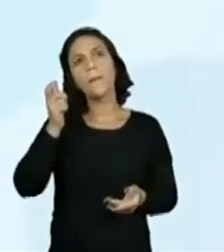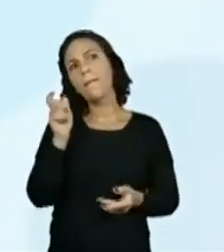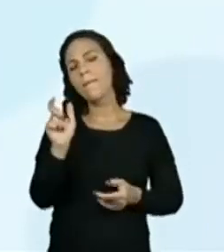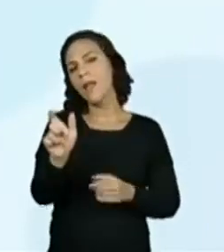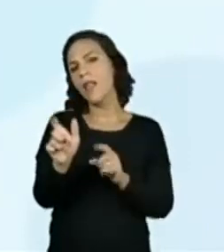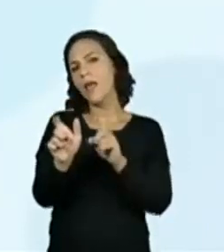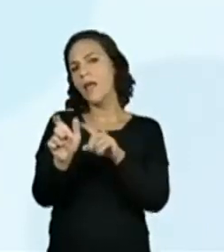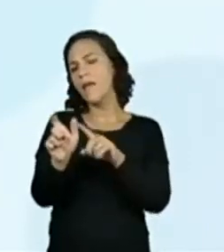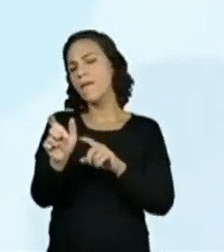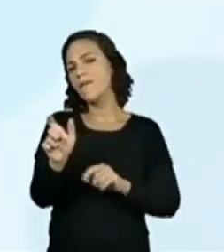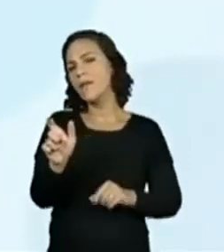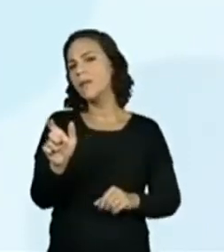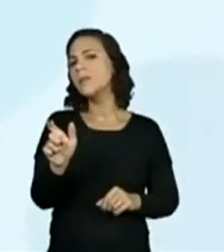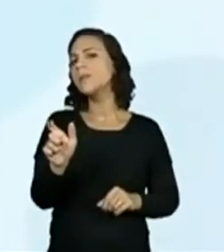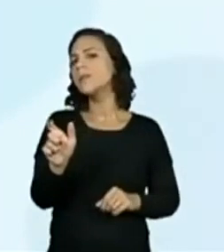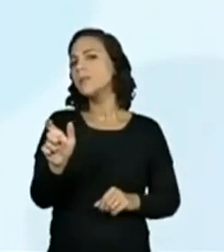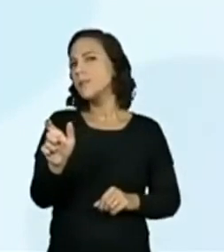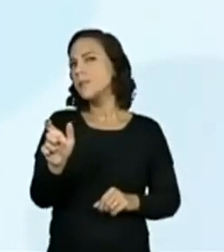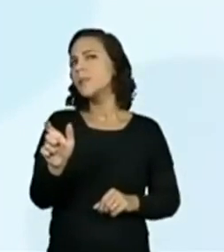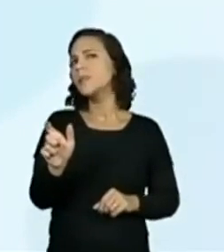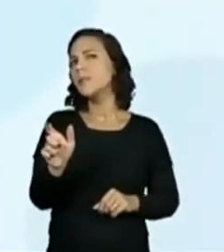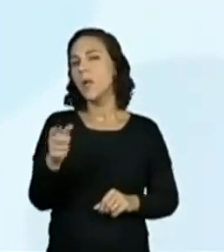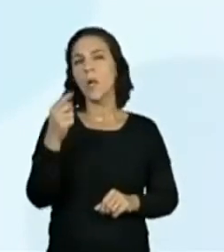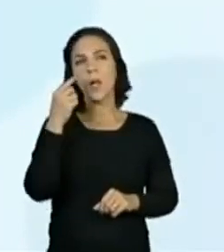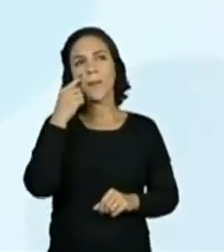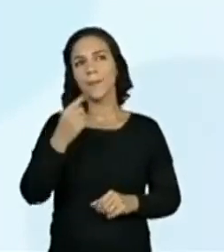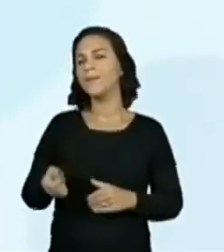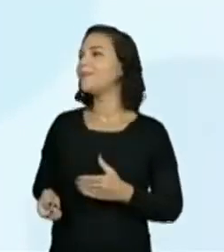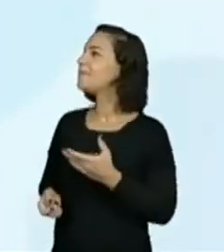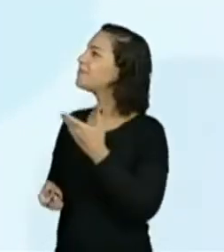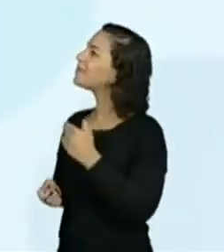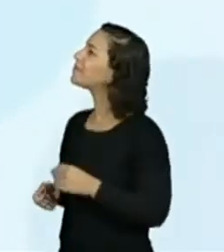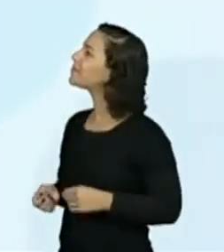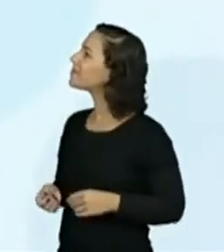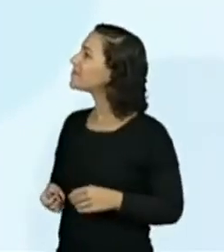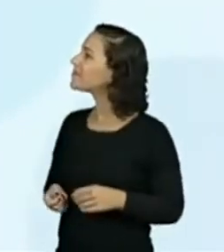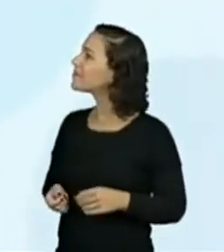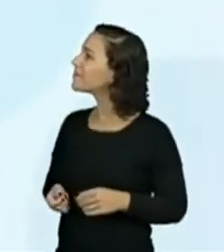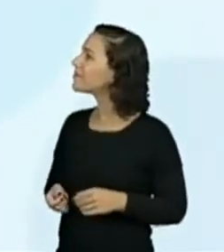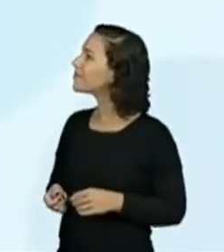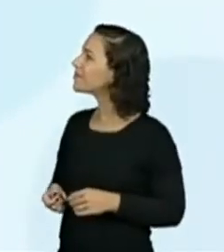tirar dessa parte aqui do problema, da situação, não é?